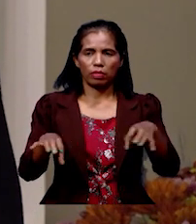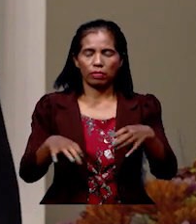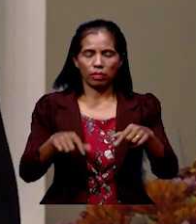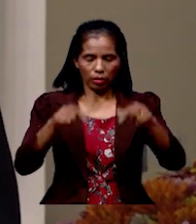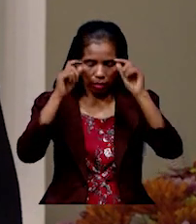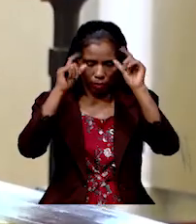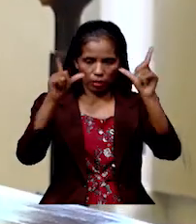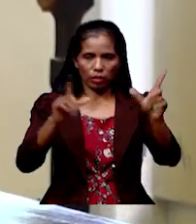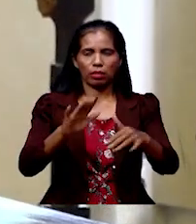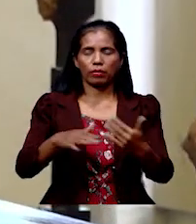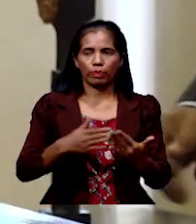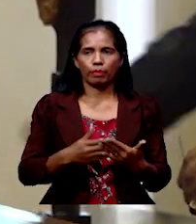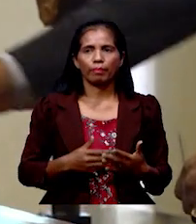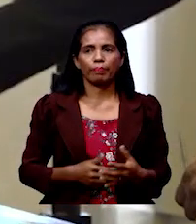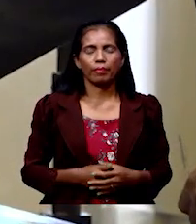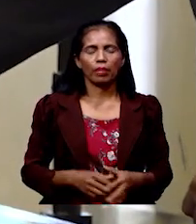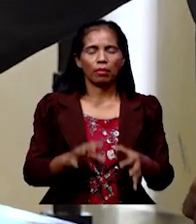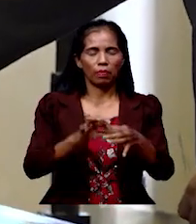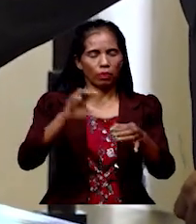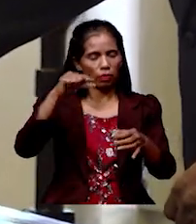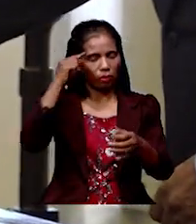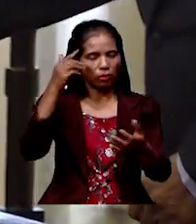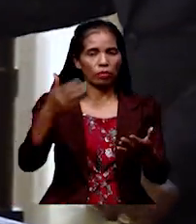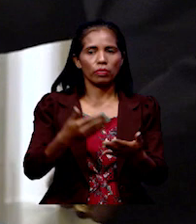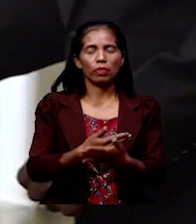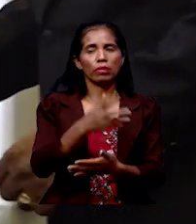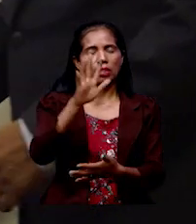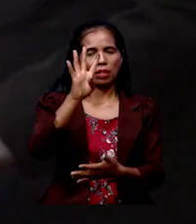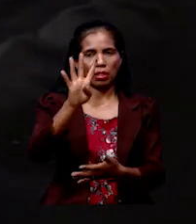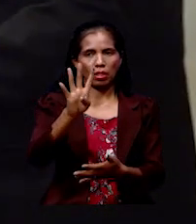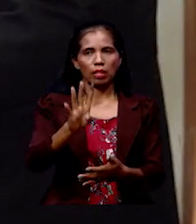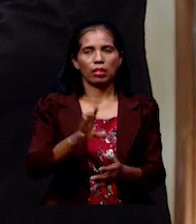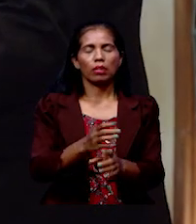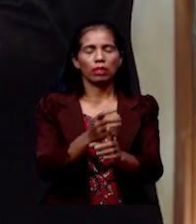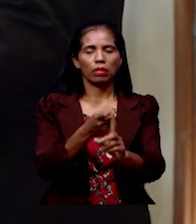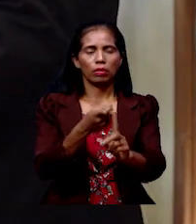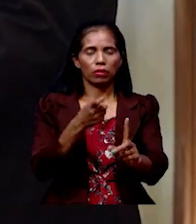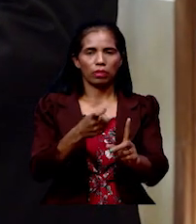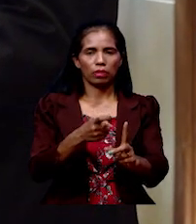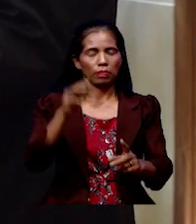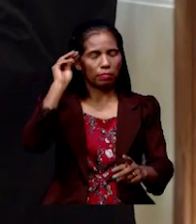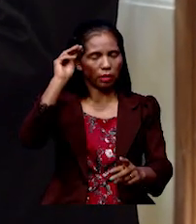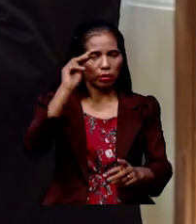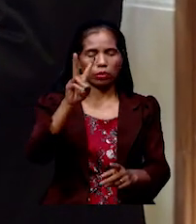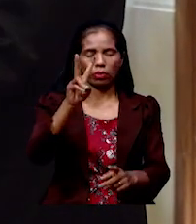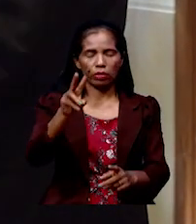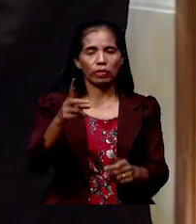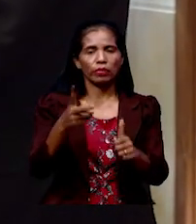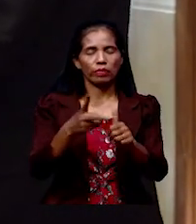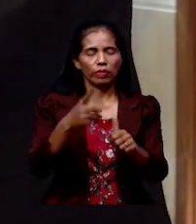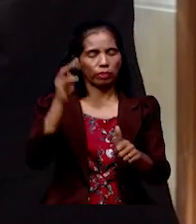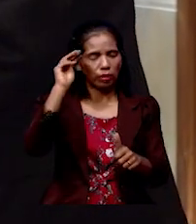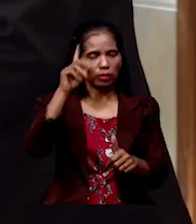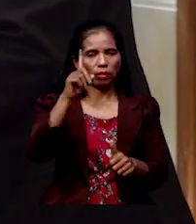os timorenses. Membro do Governo Fong Nainhat Nebesimo Posse, mas composto Husi, Ministro Rua, Vice-Ministro Ida,